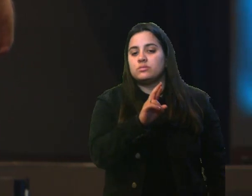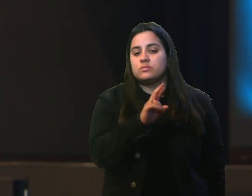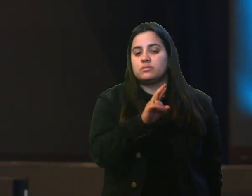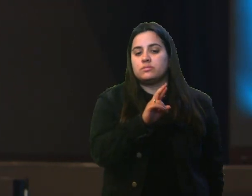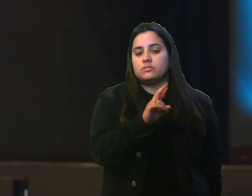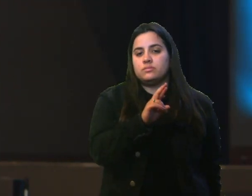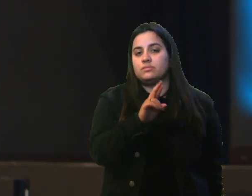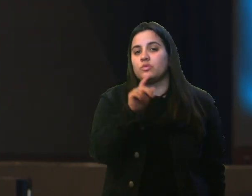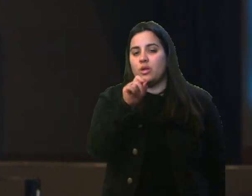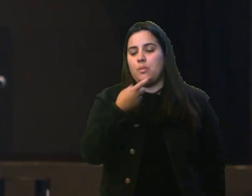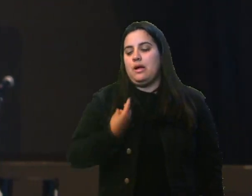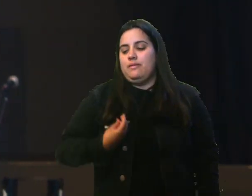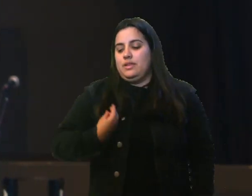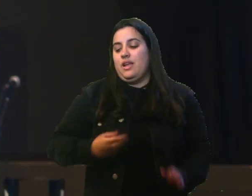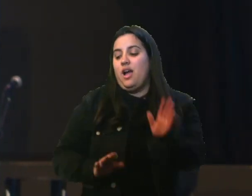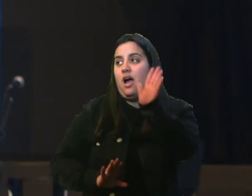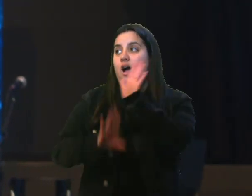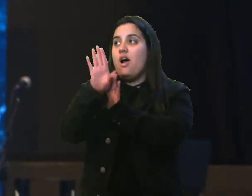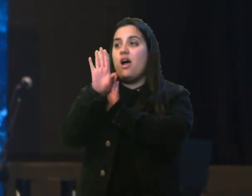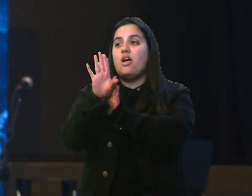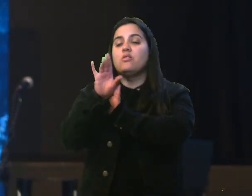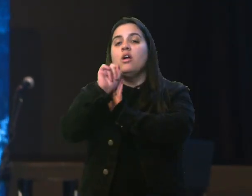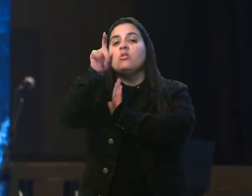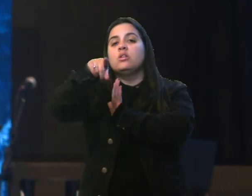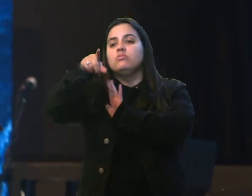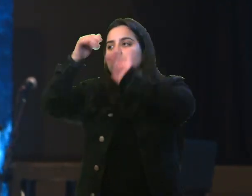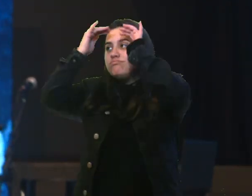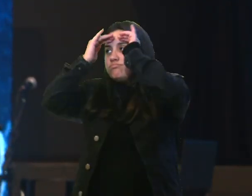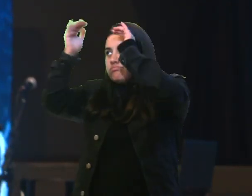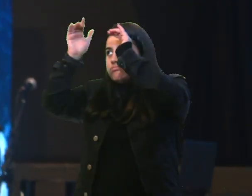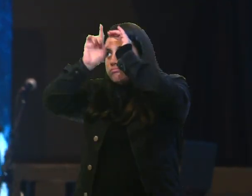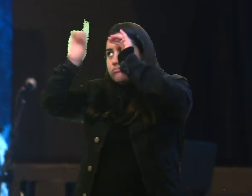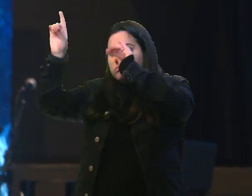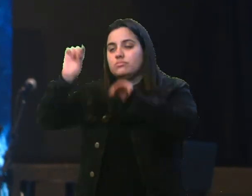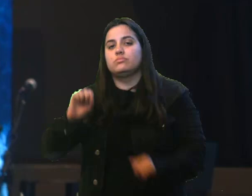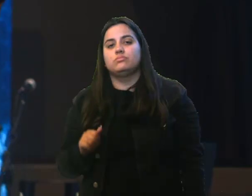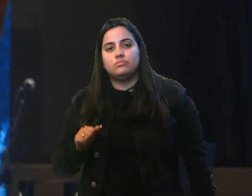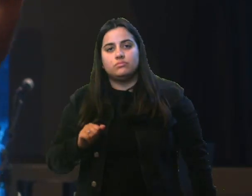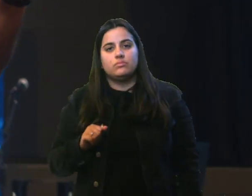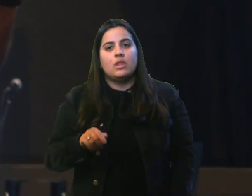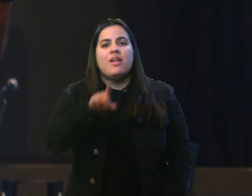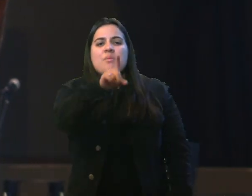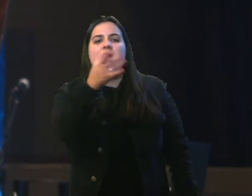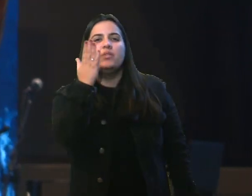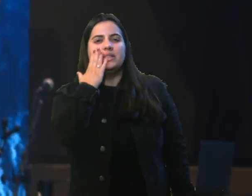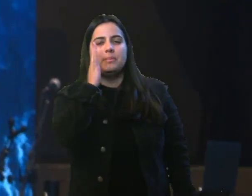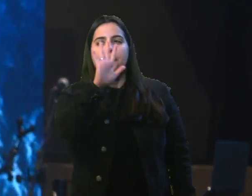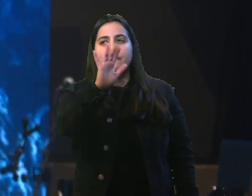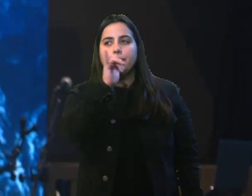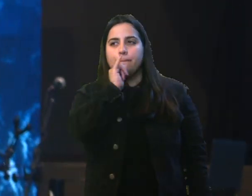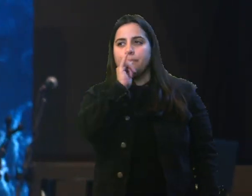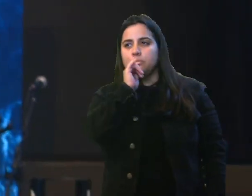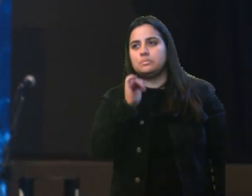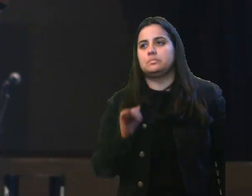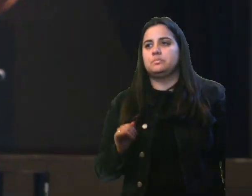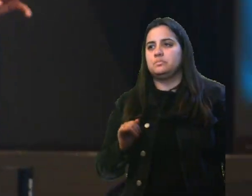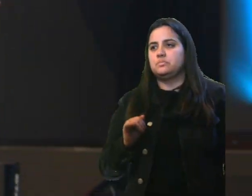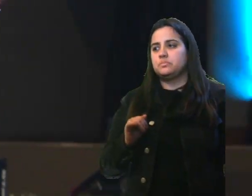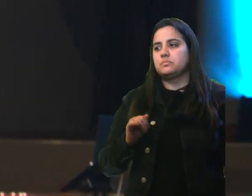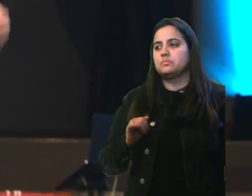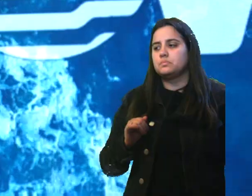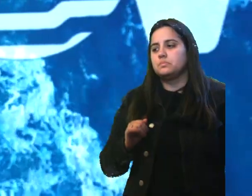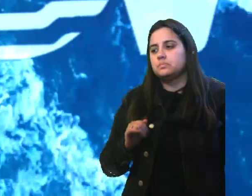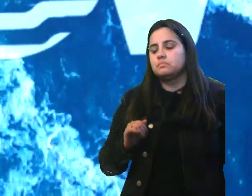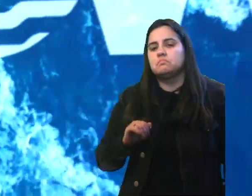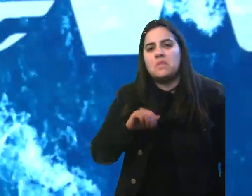a uma vida de sucesso precisa ser obediência. Para você saber se você está sendo uma